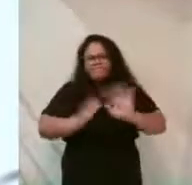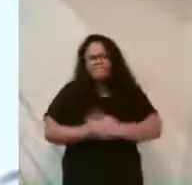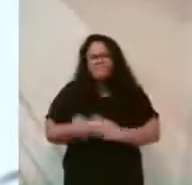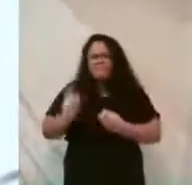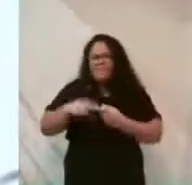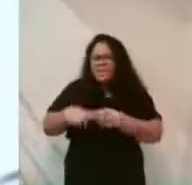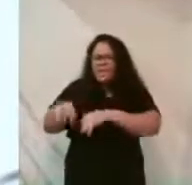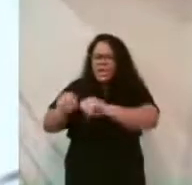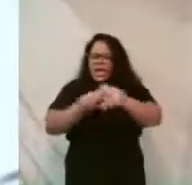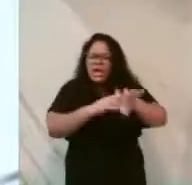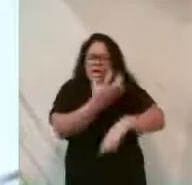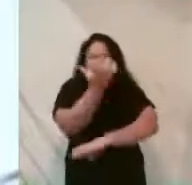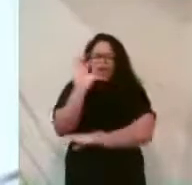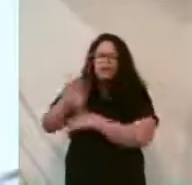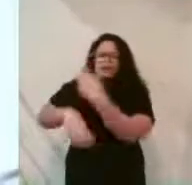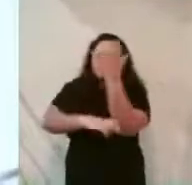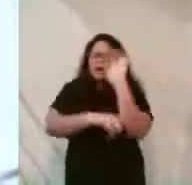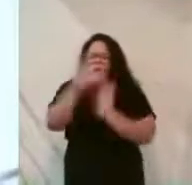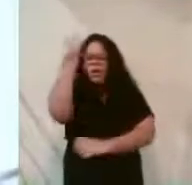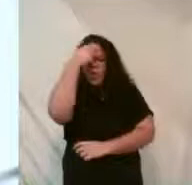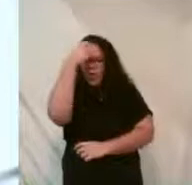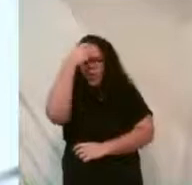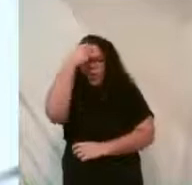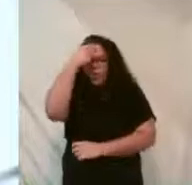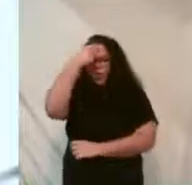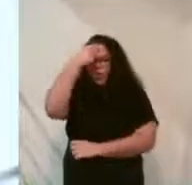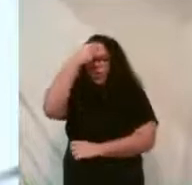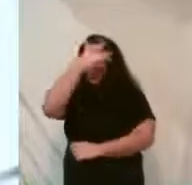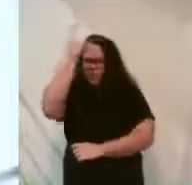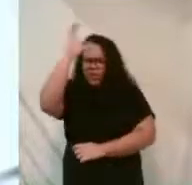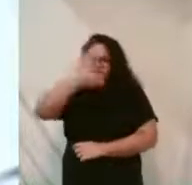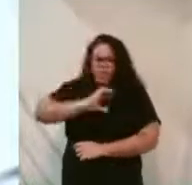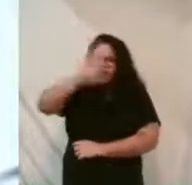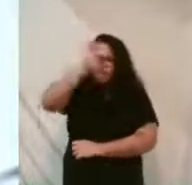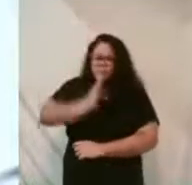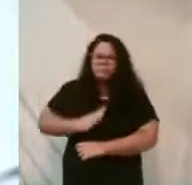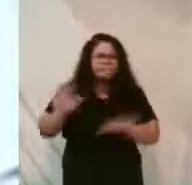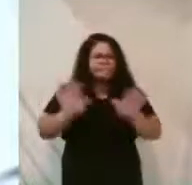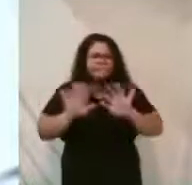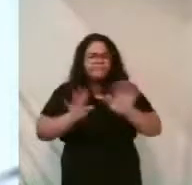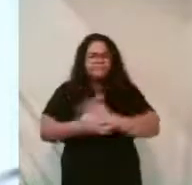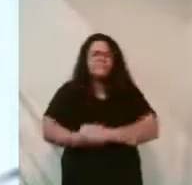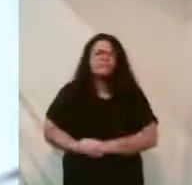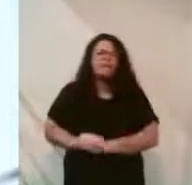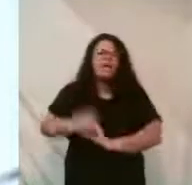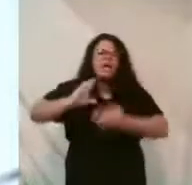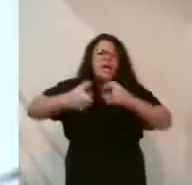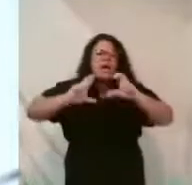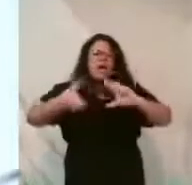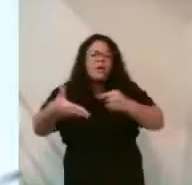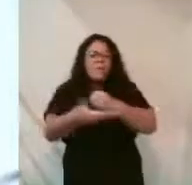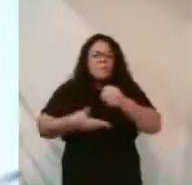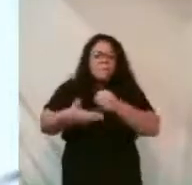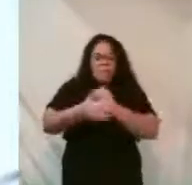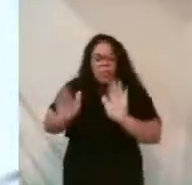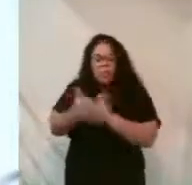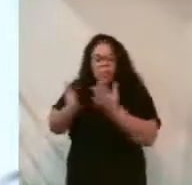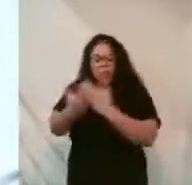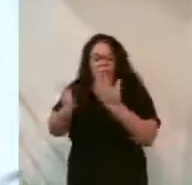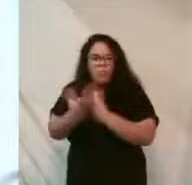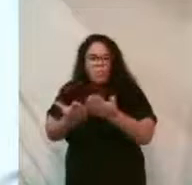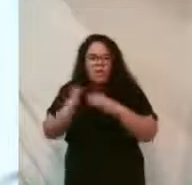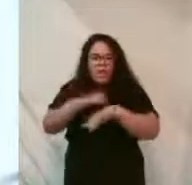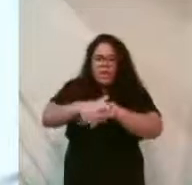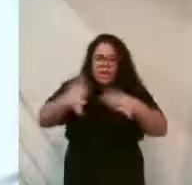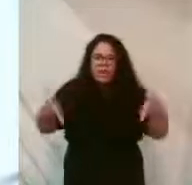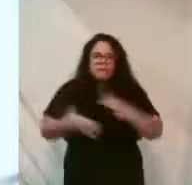ambiental ou consciência ambiental do cidadão brasileiro. A reciclagem no Brasil, ela nasce da pobreza, da exclusão social e econômica. 62% dos